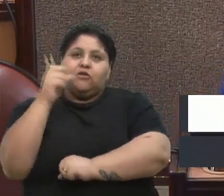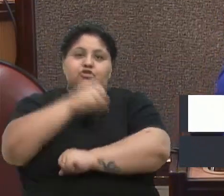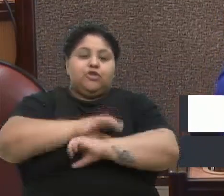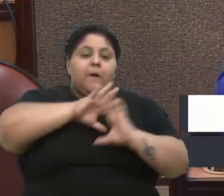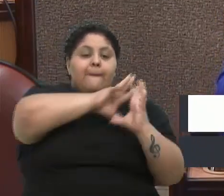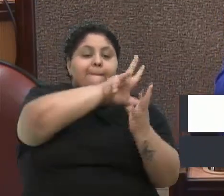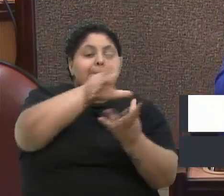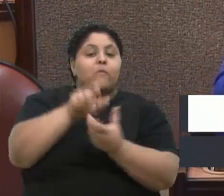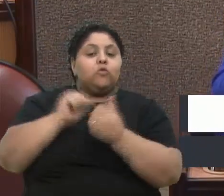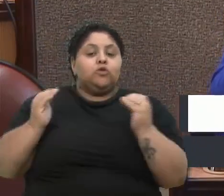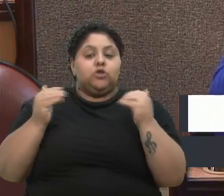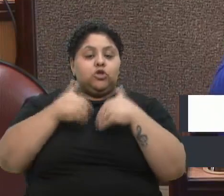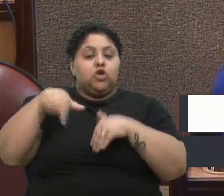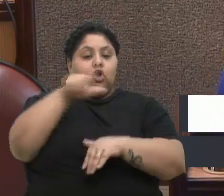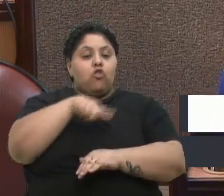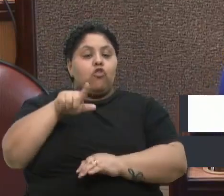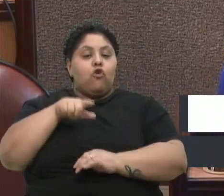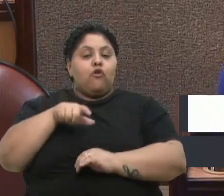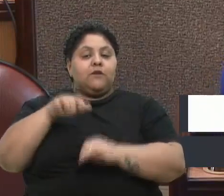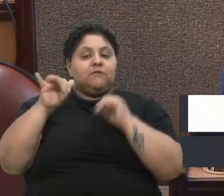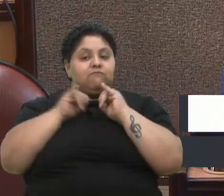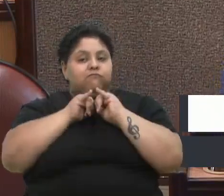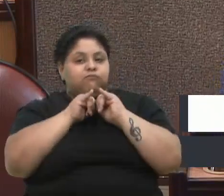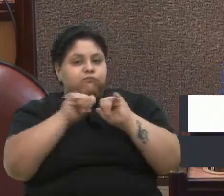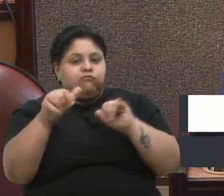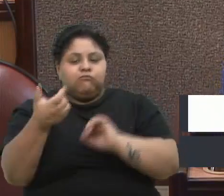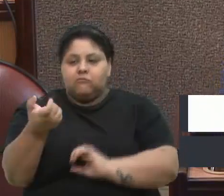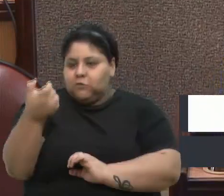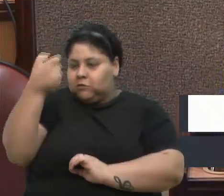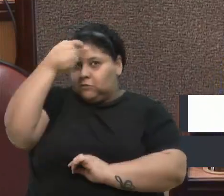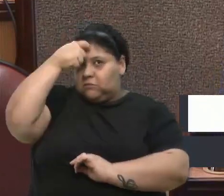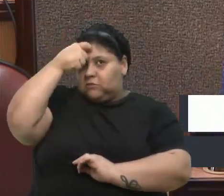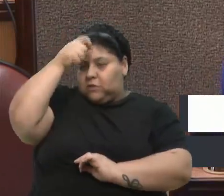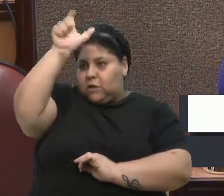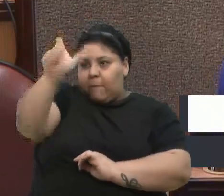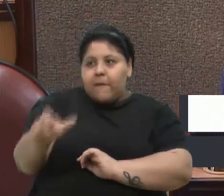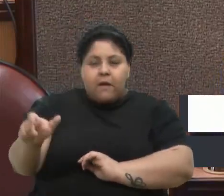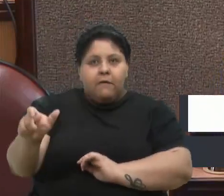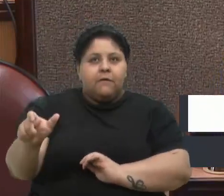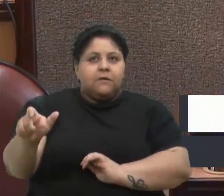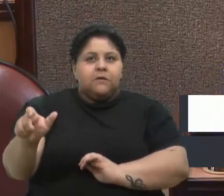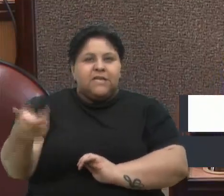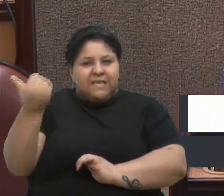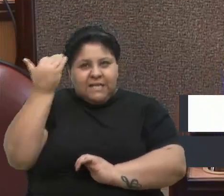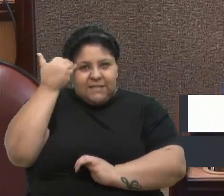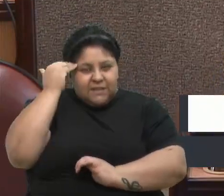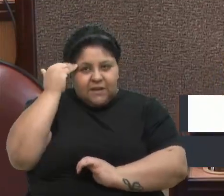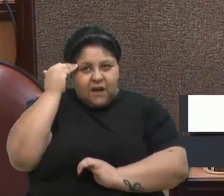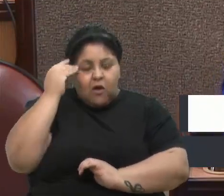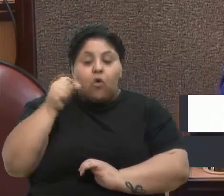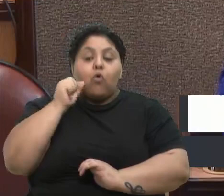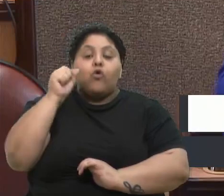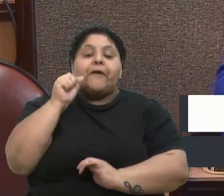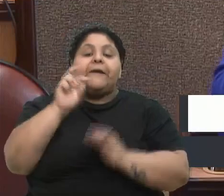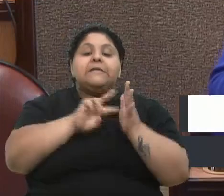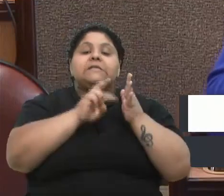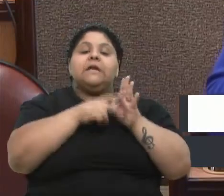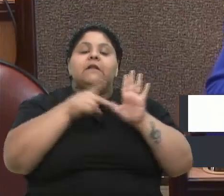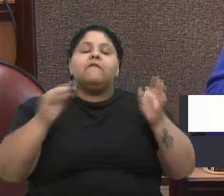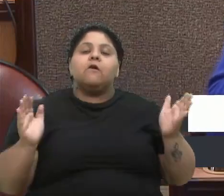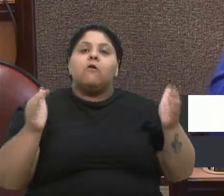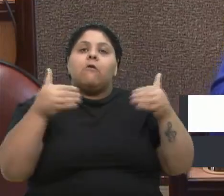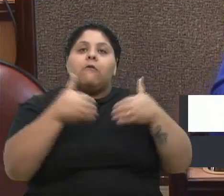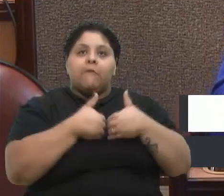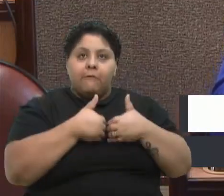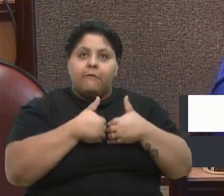em que a gente procura levar informação, conscientização para que as pessoas entendam o que é o autismo. O